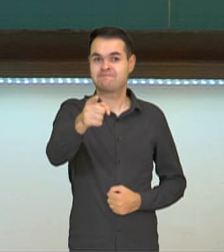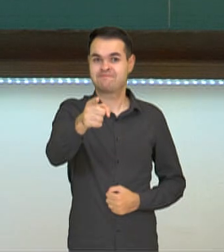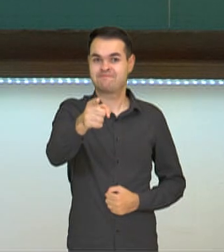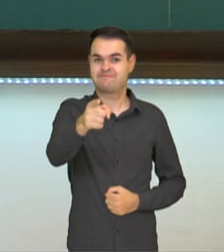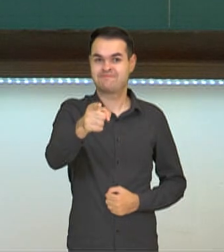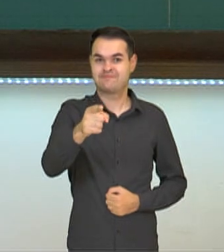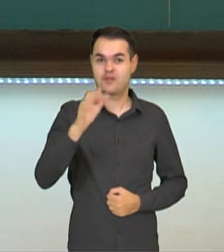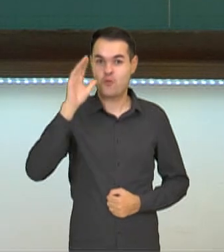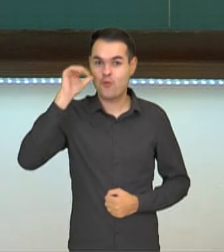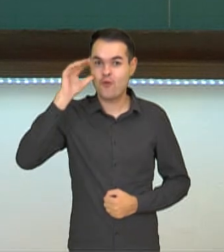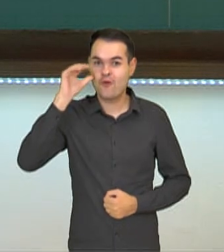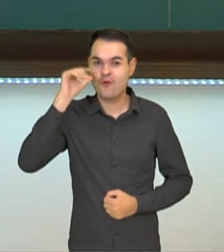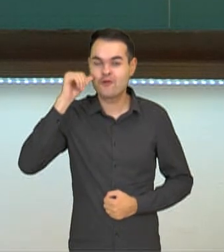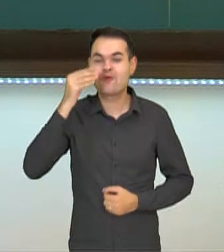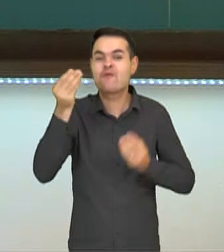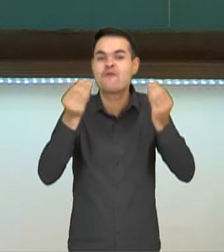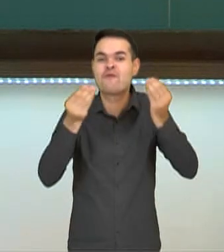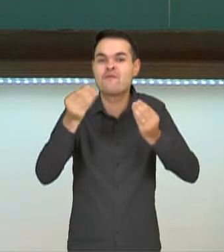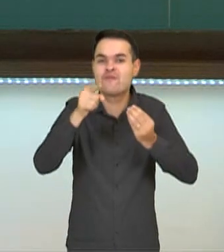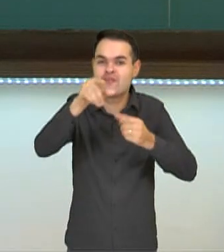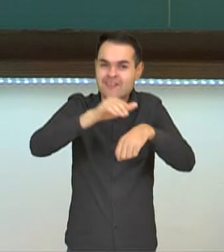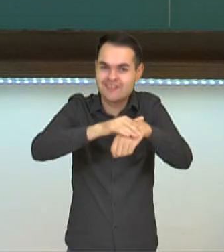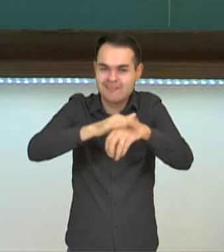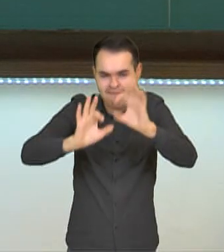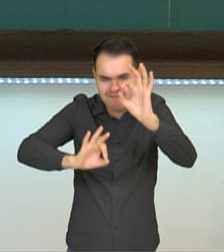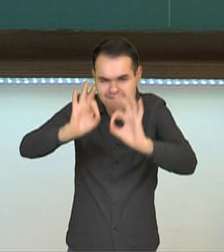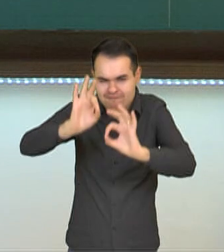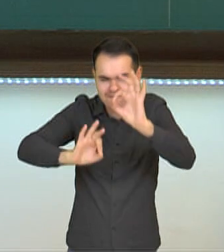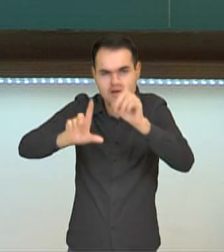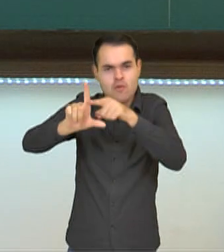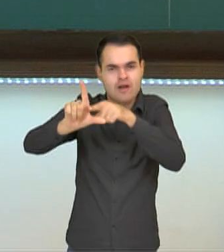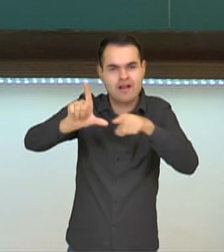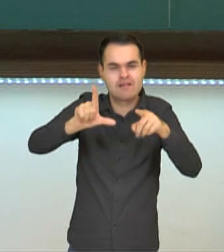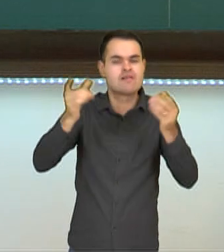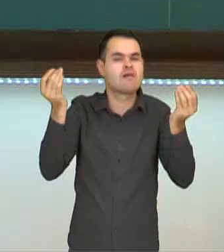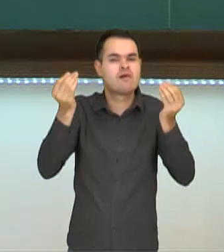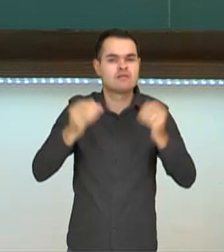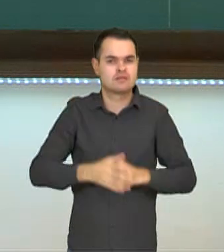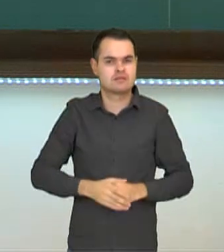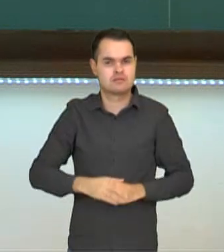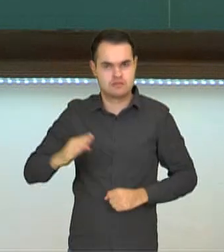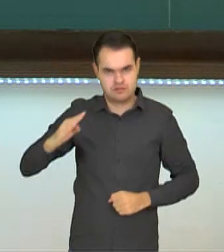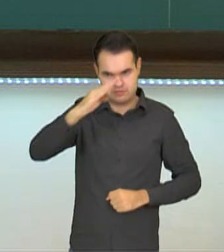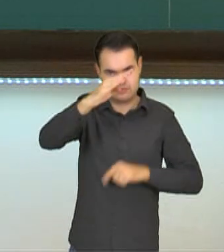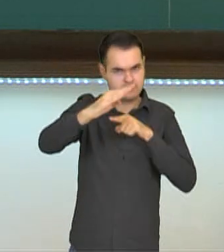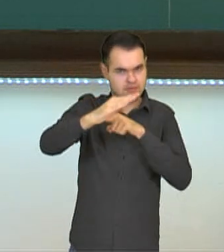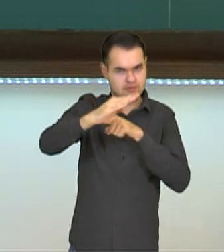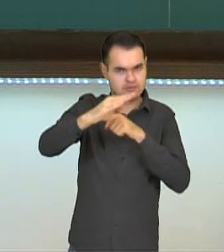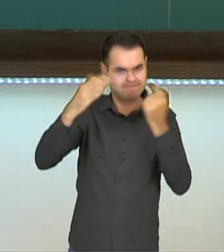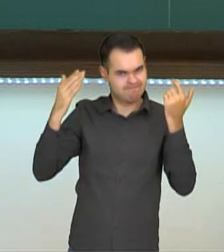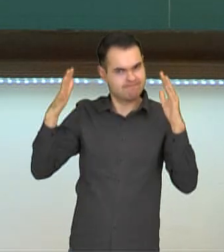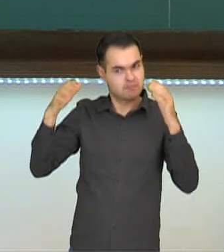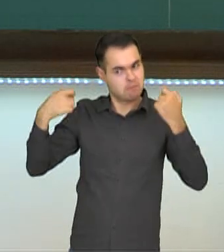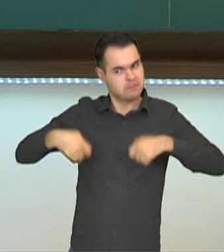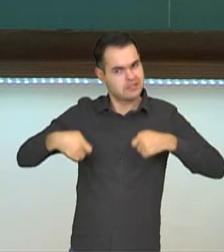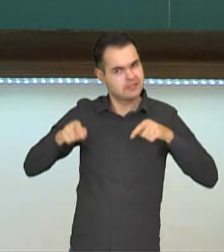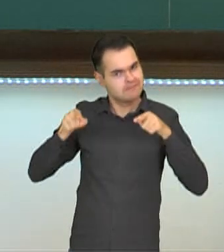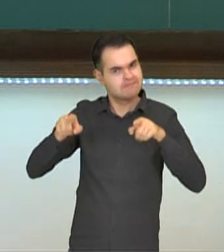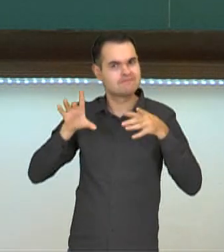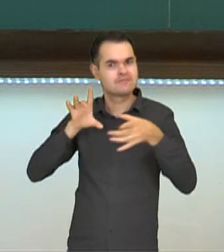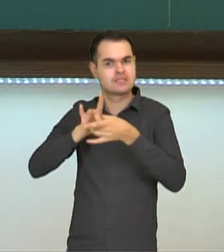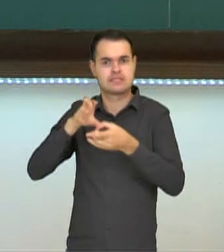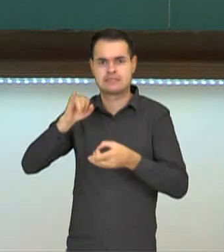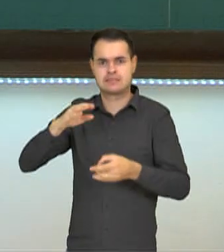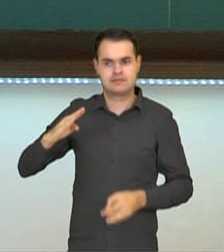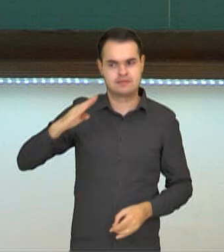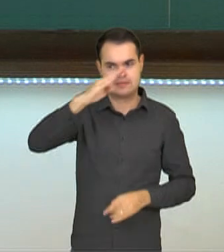Estou curiosa para ver como é que ficou esse gráfico que vocês montaram. Ficou uma reta? Lembra lá, né? Tem que ficar uma reta. Se